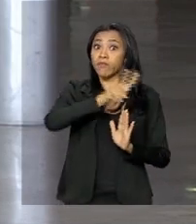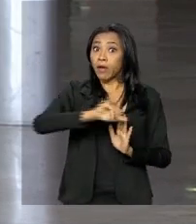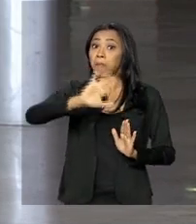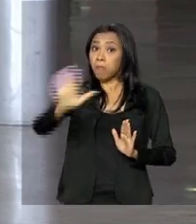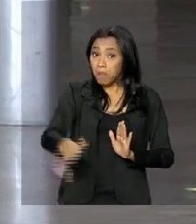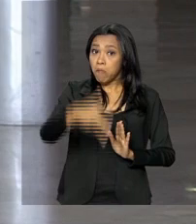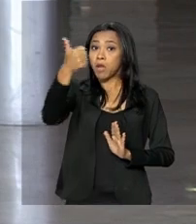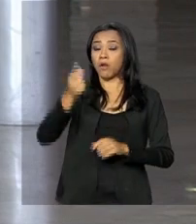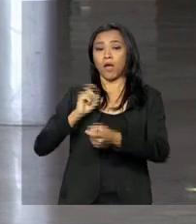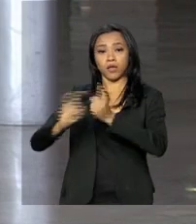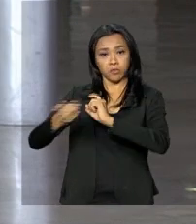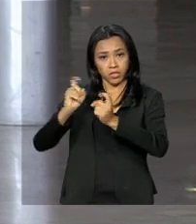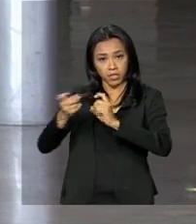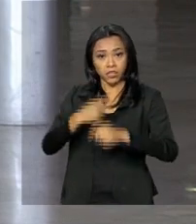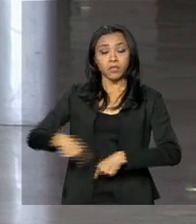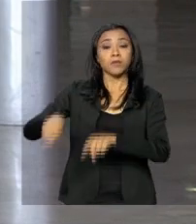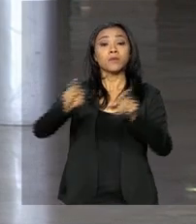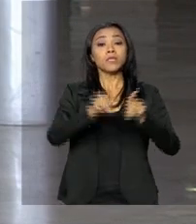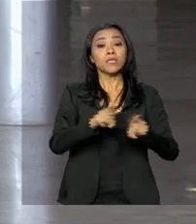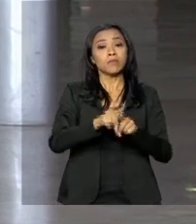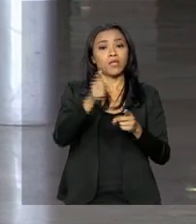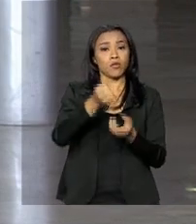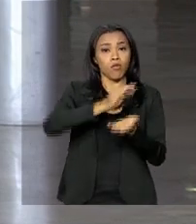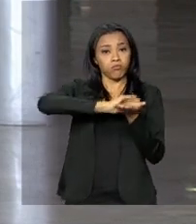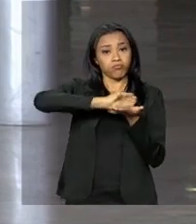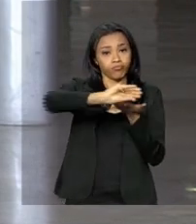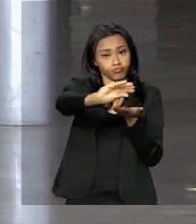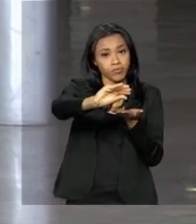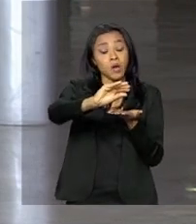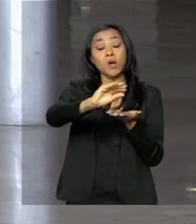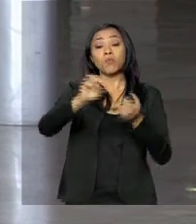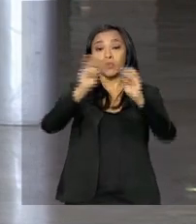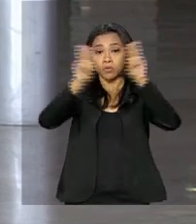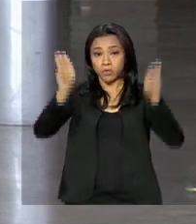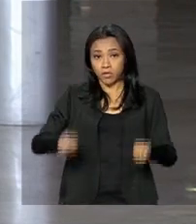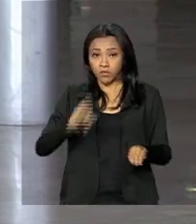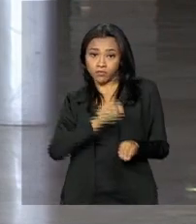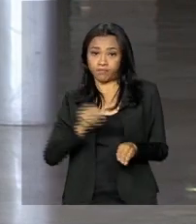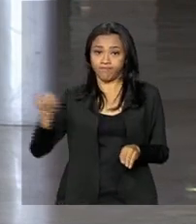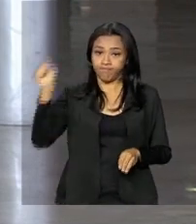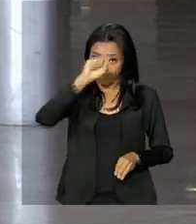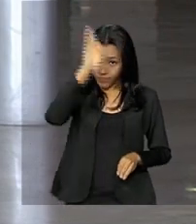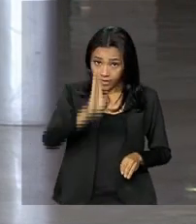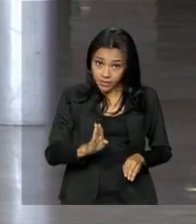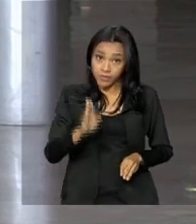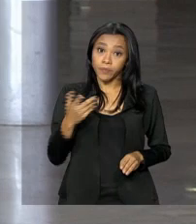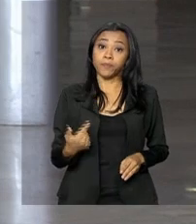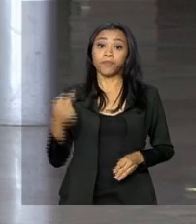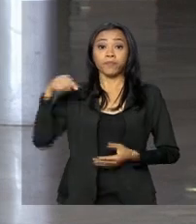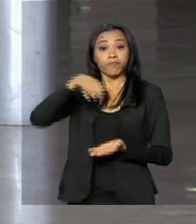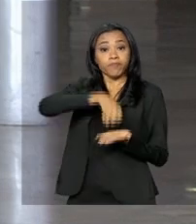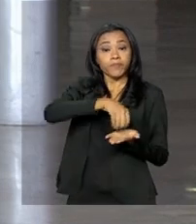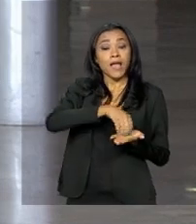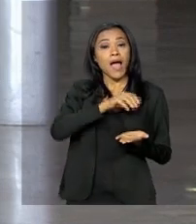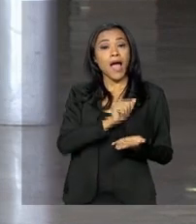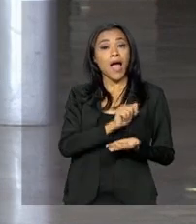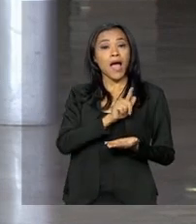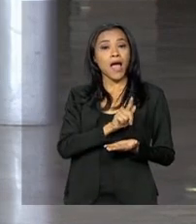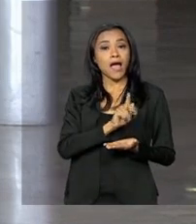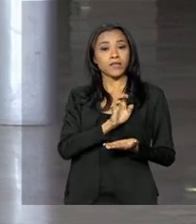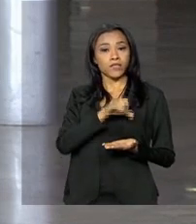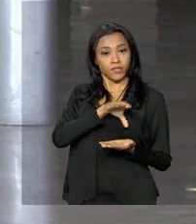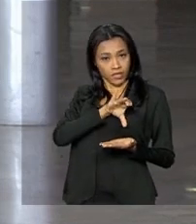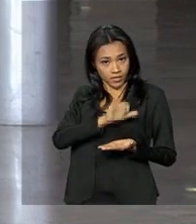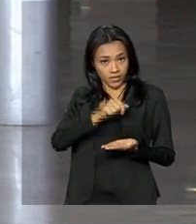para os museus públicos de todo o país a agência brasileira de museus ficará responsável pela